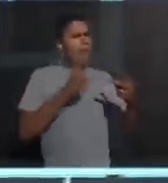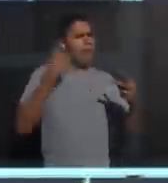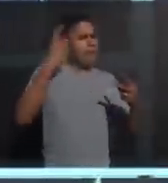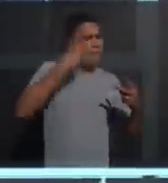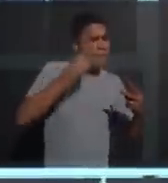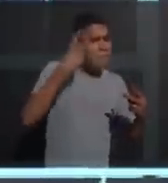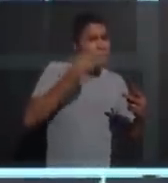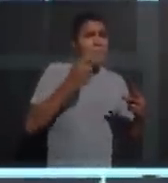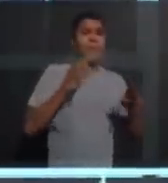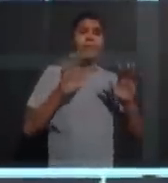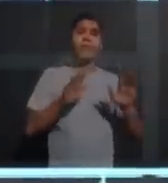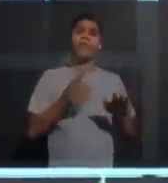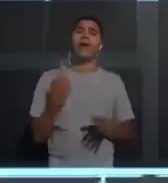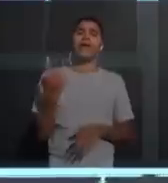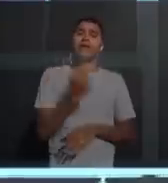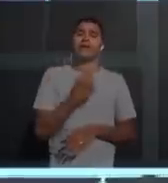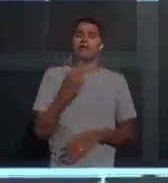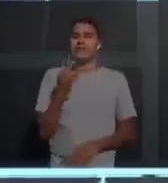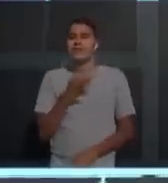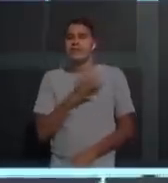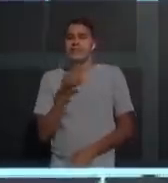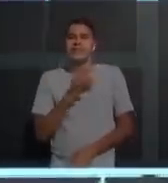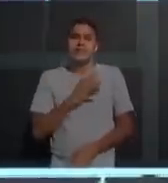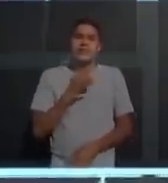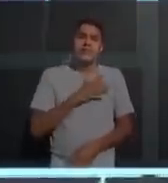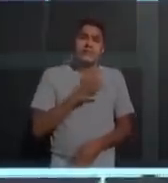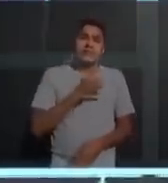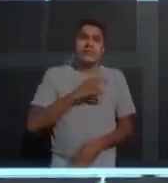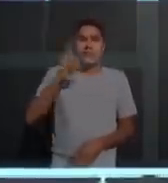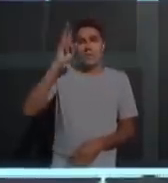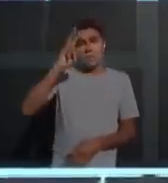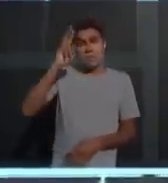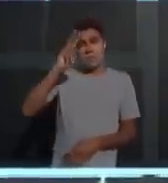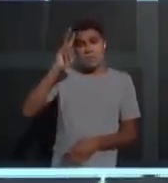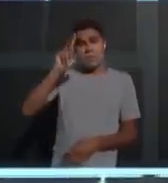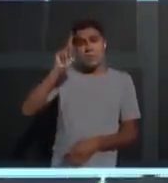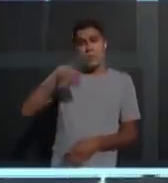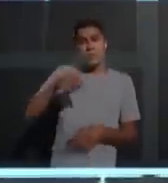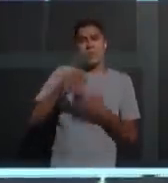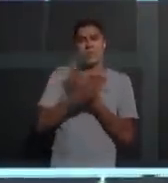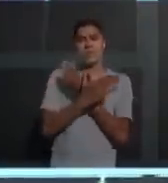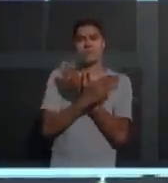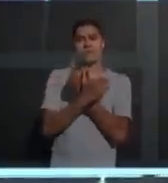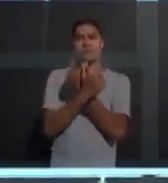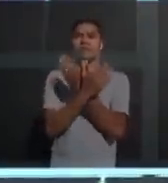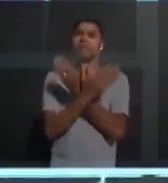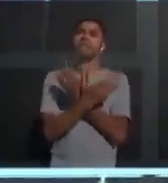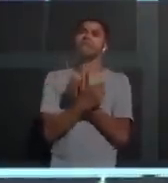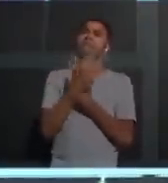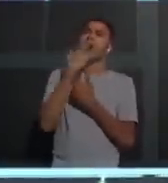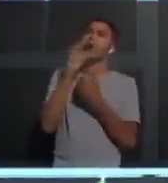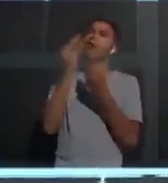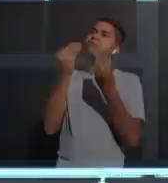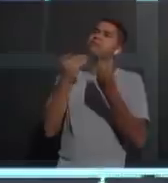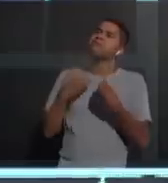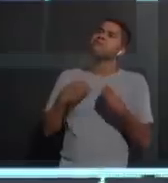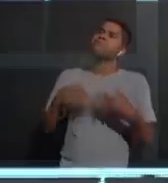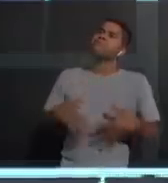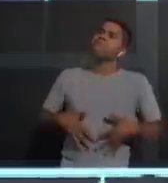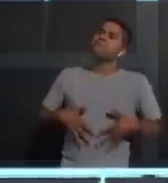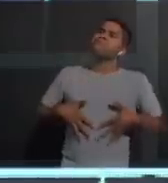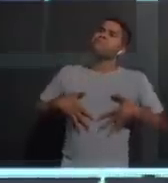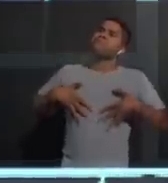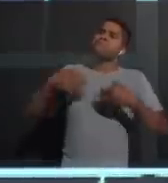mas a gente tem medo então essa história da borboleta ela me inspirei me ensina muito e